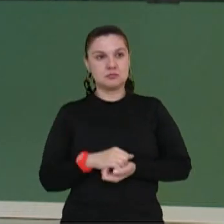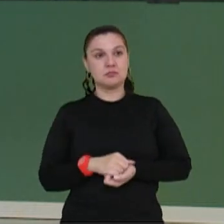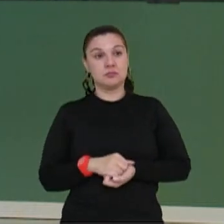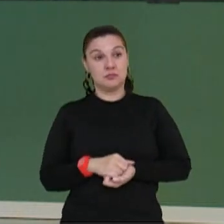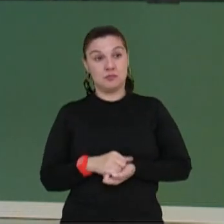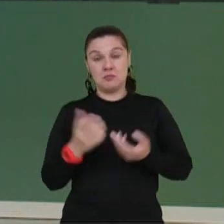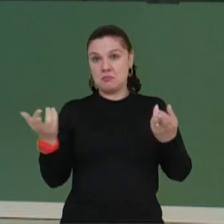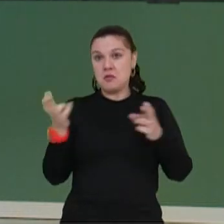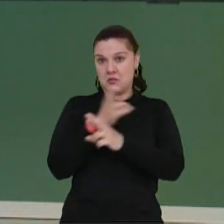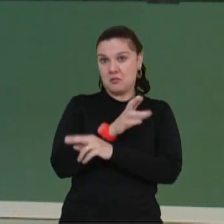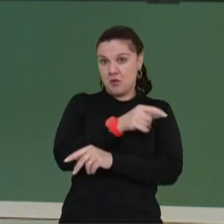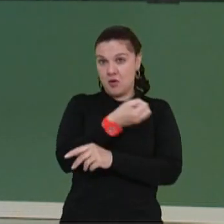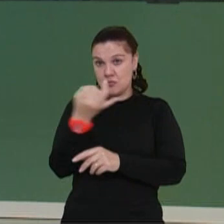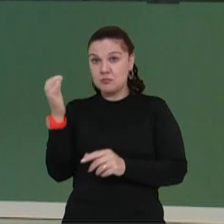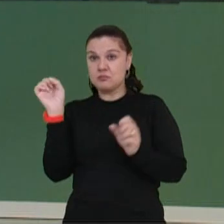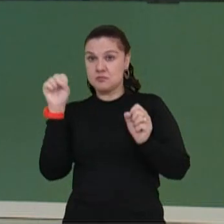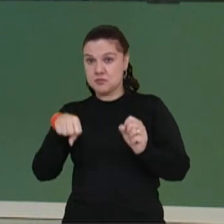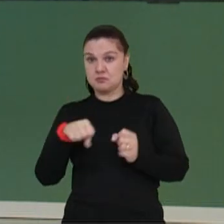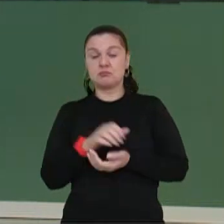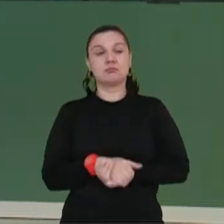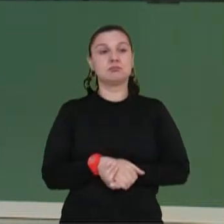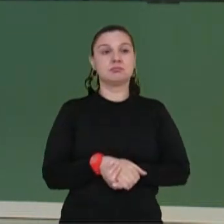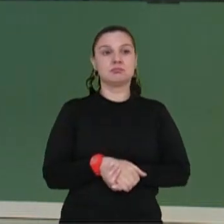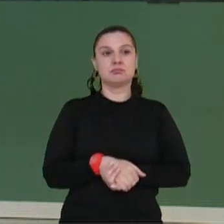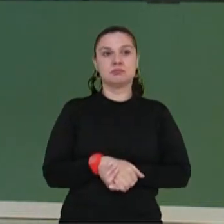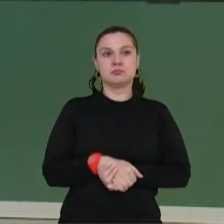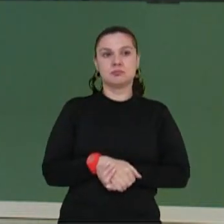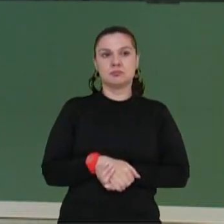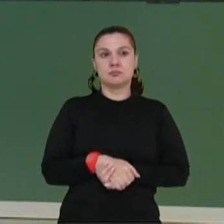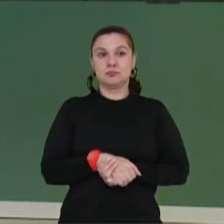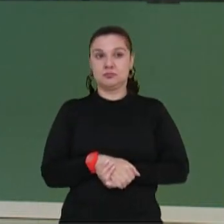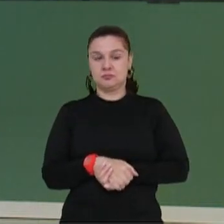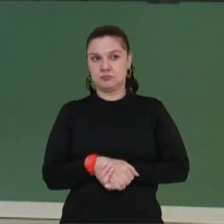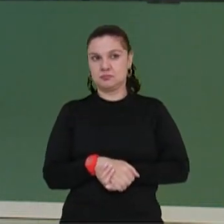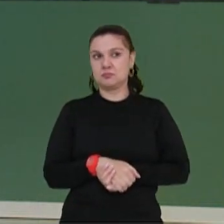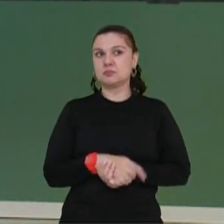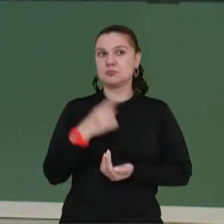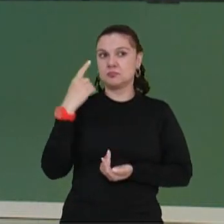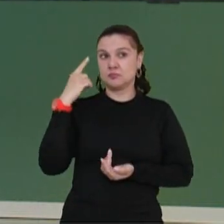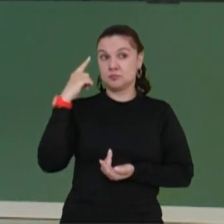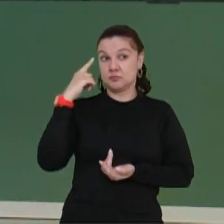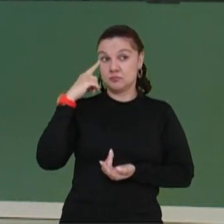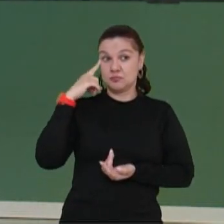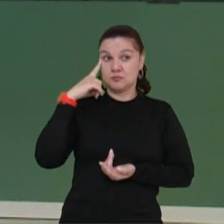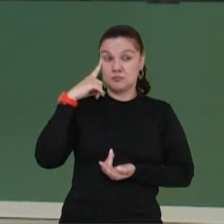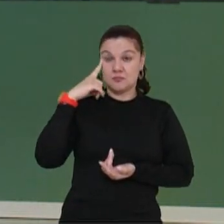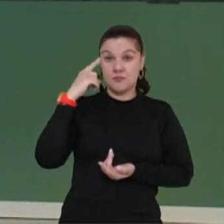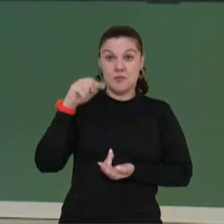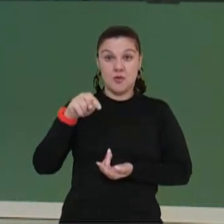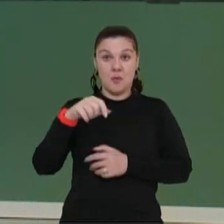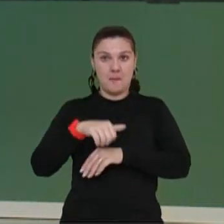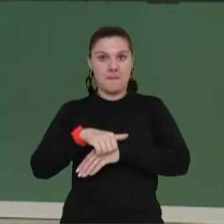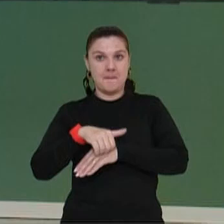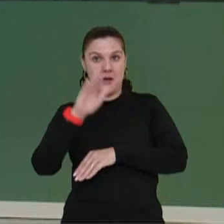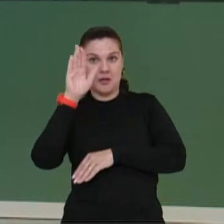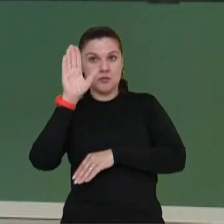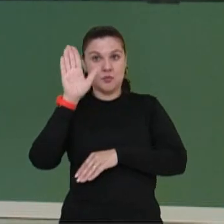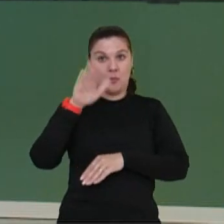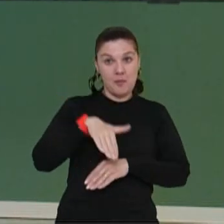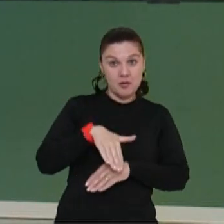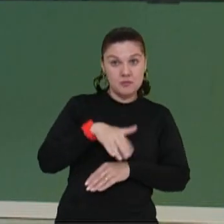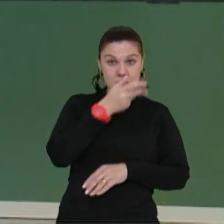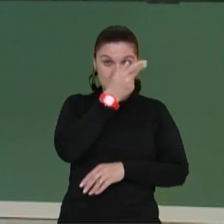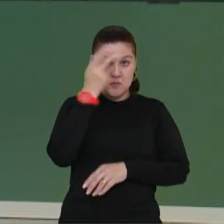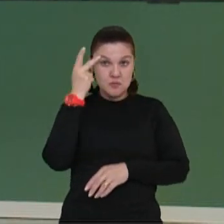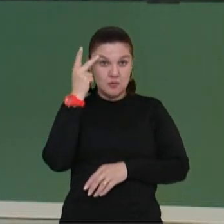Em relação às outras? Sim. Tá? Então eu sempre tenho que pensar o seguinte, quando fala dessa coisa de maioria e de minoria, eu tenho que